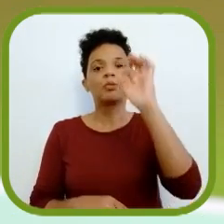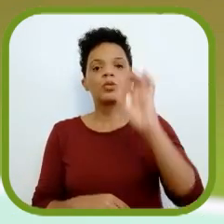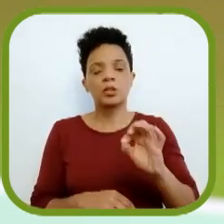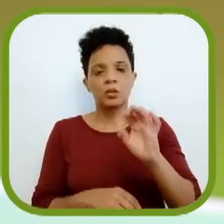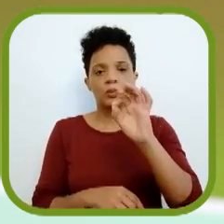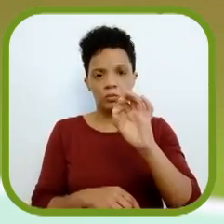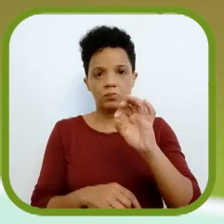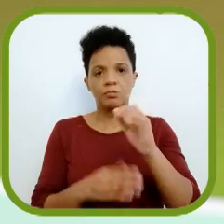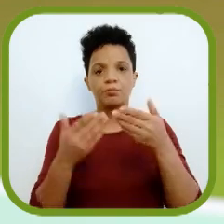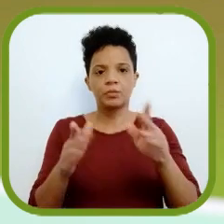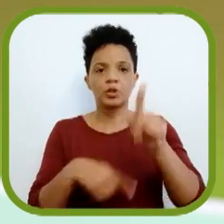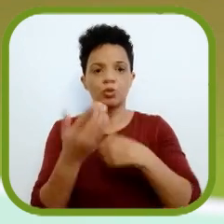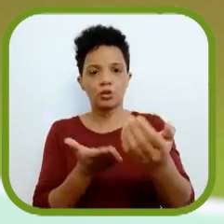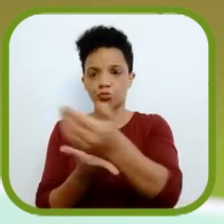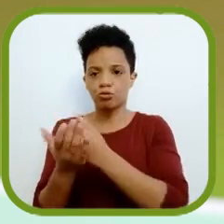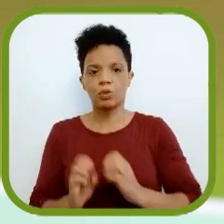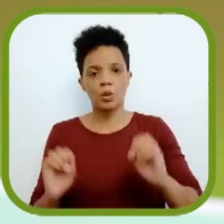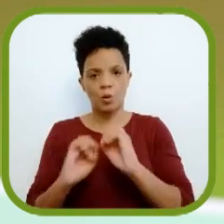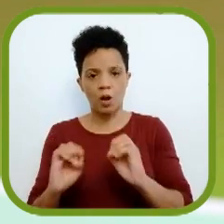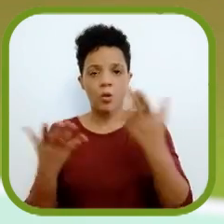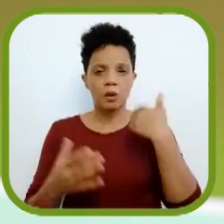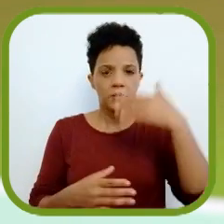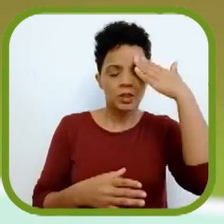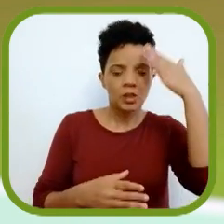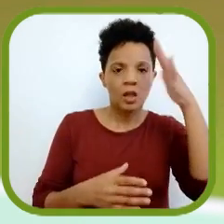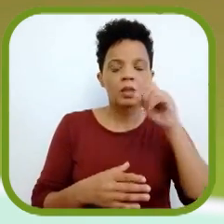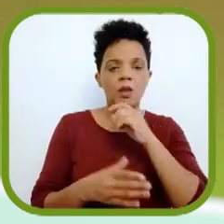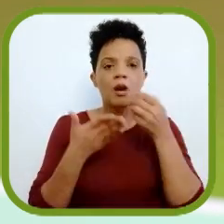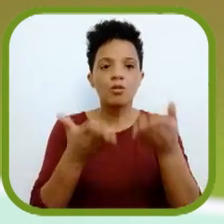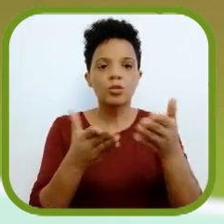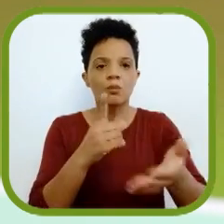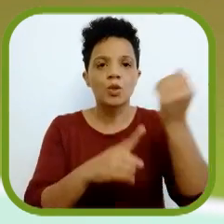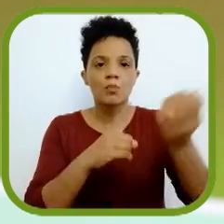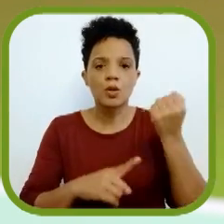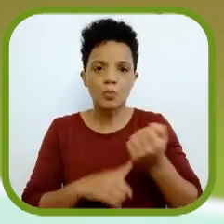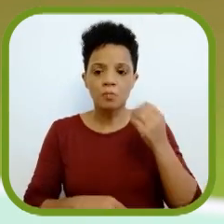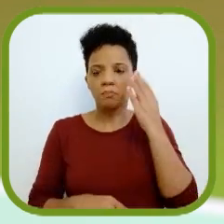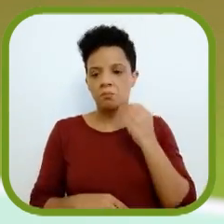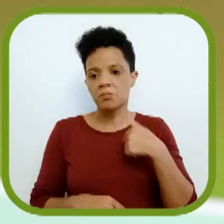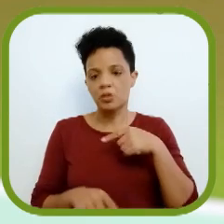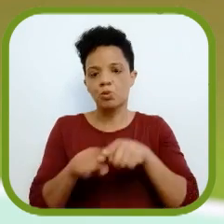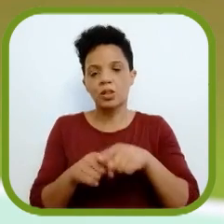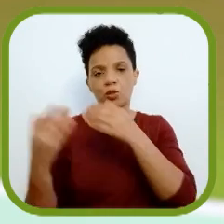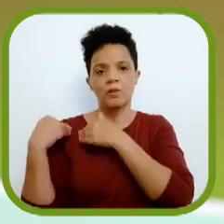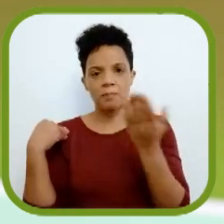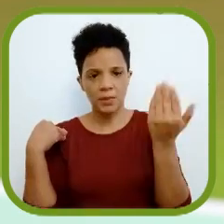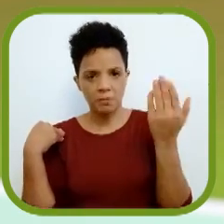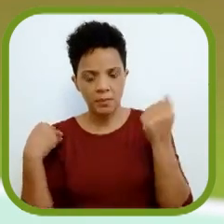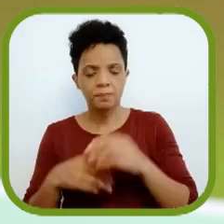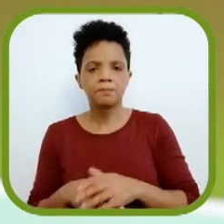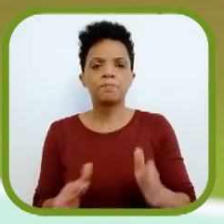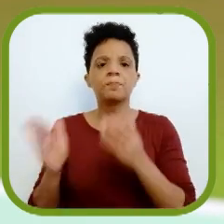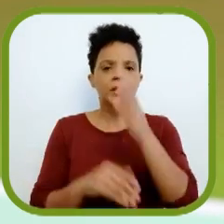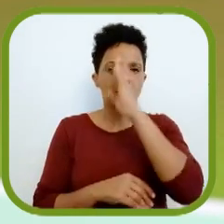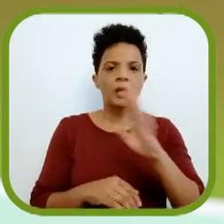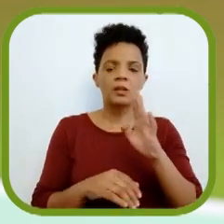abrir uma cota de 10%, deixar entrar as pessoas e depois não ter os recursos ou a capacidade para as ajudar a terem sucesso, eu acho que seria uma política pública